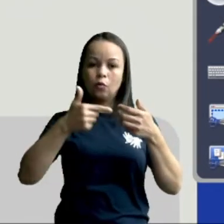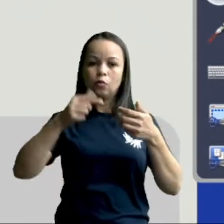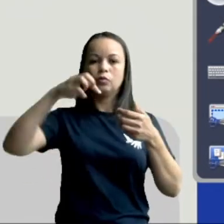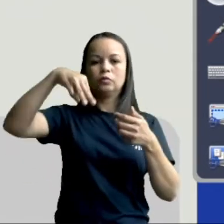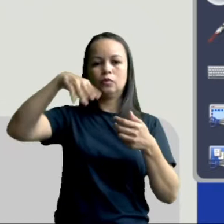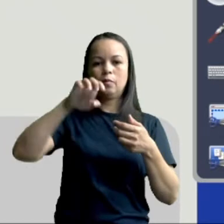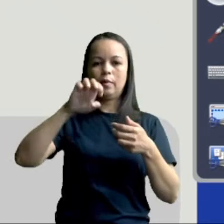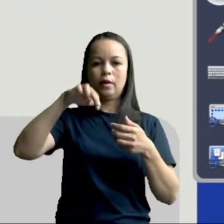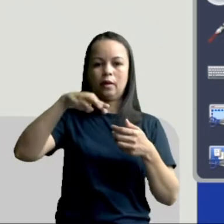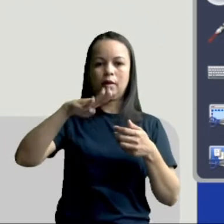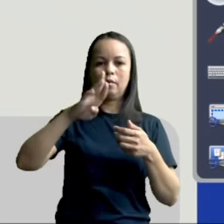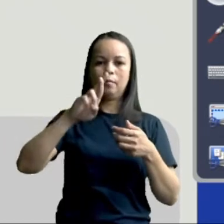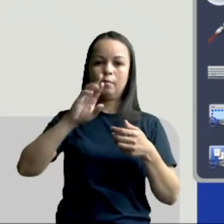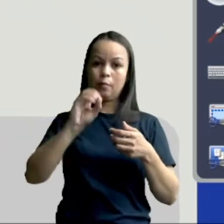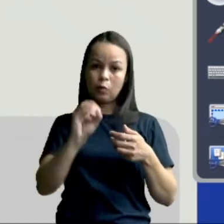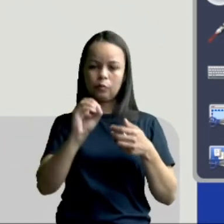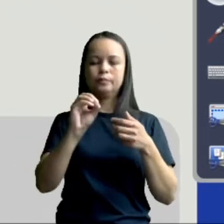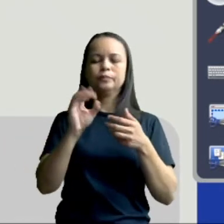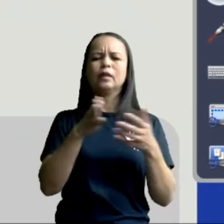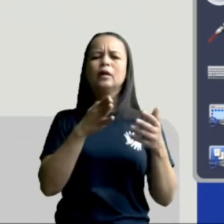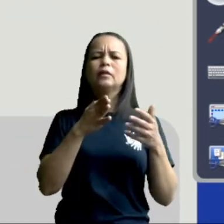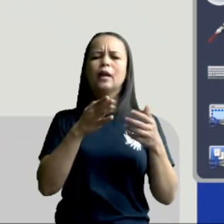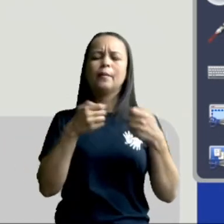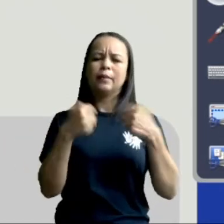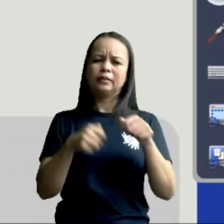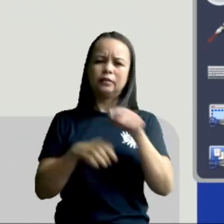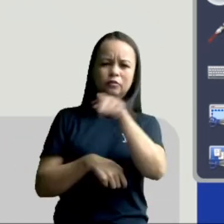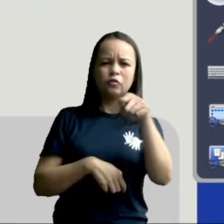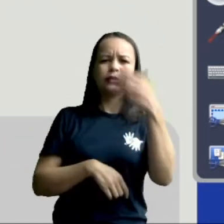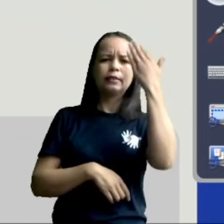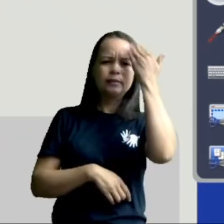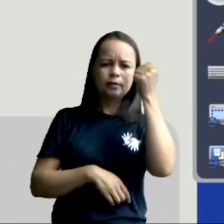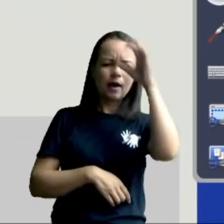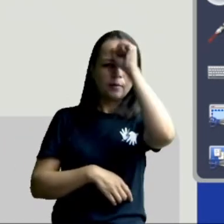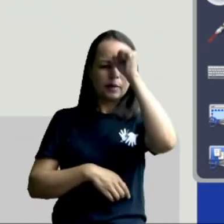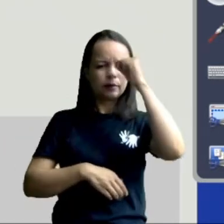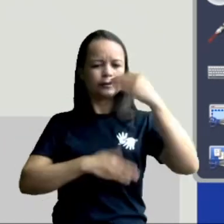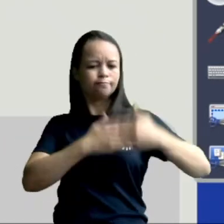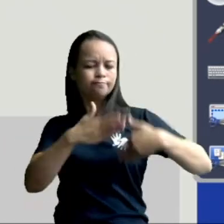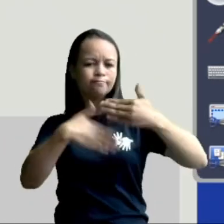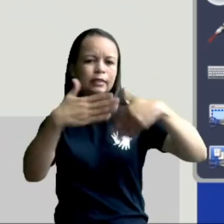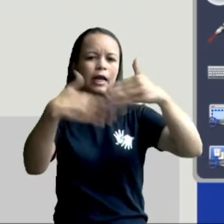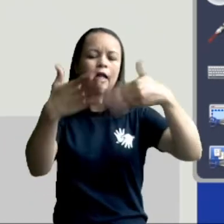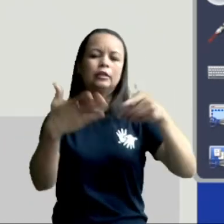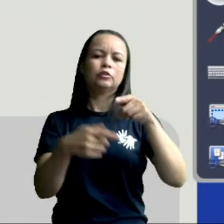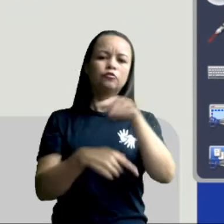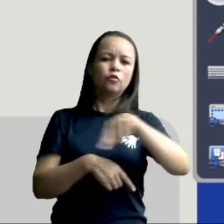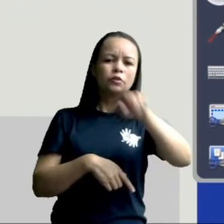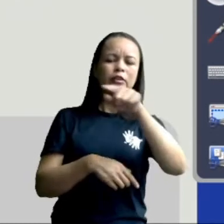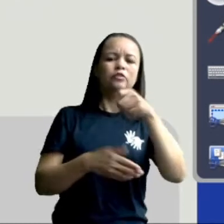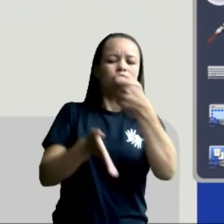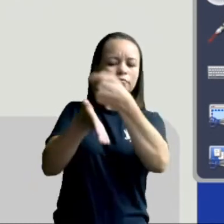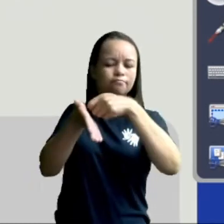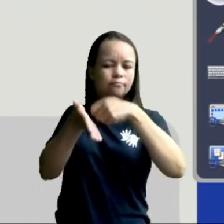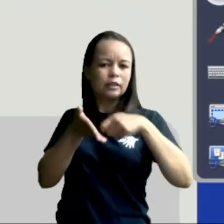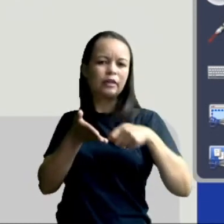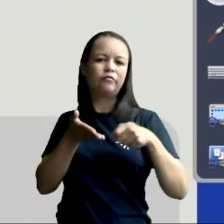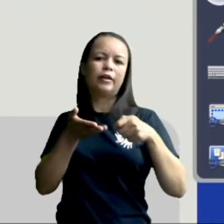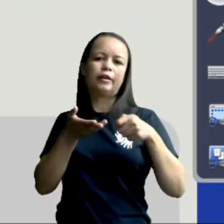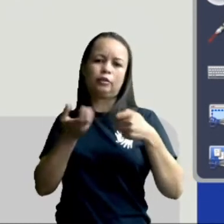vocês saberem disso, porque daqui em diante, em várias situações, a gente vai estar escrevendo